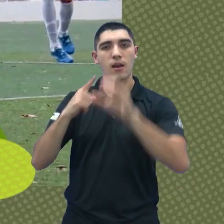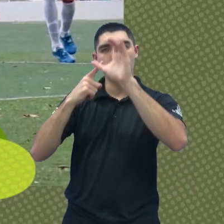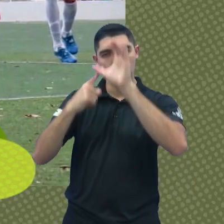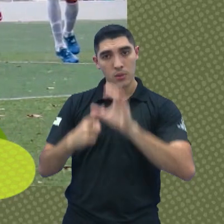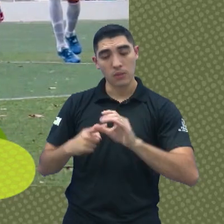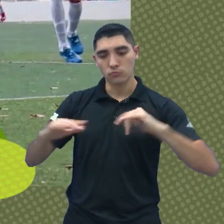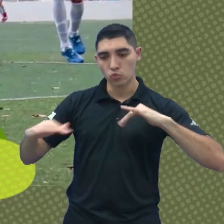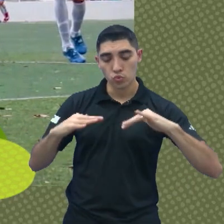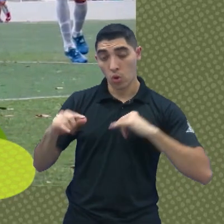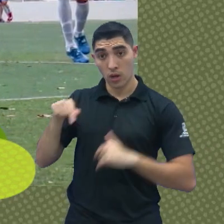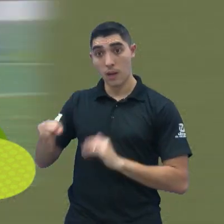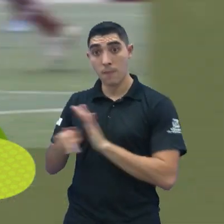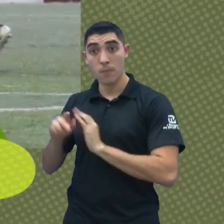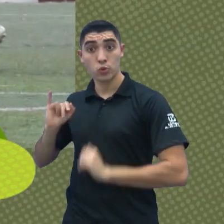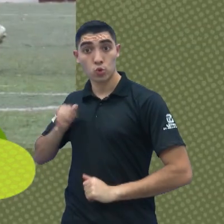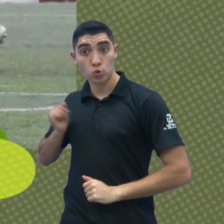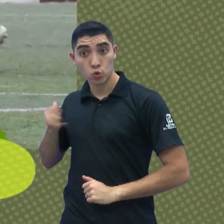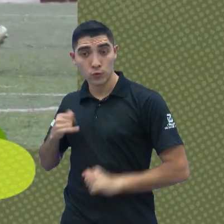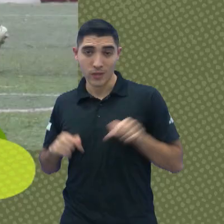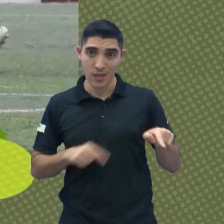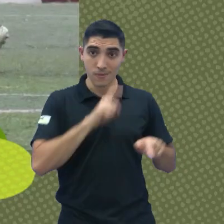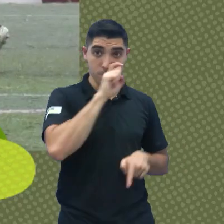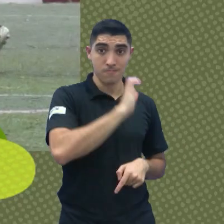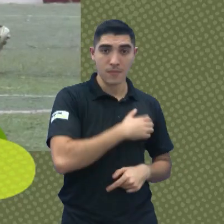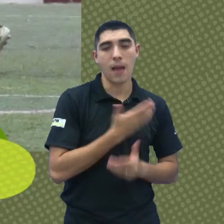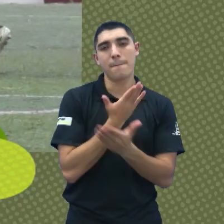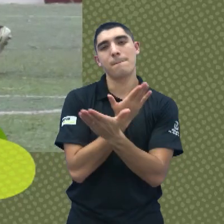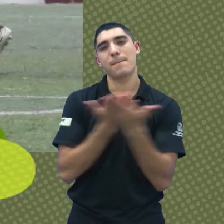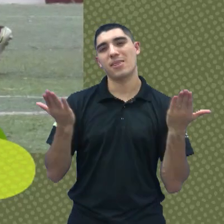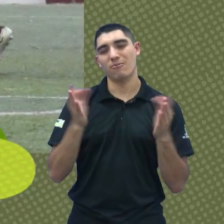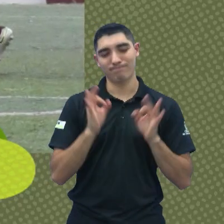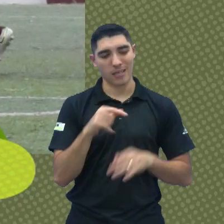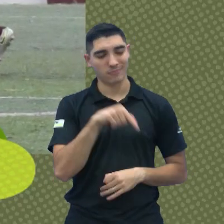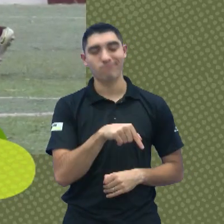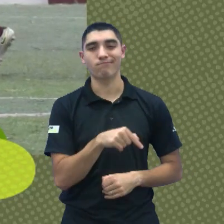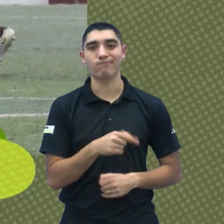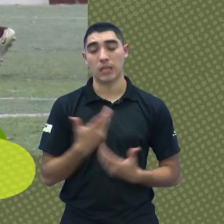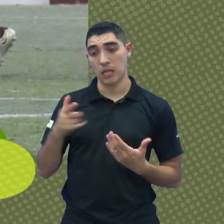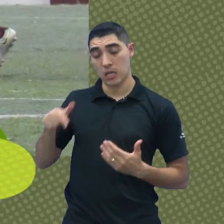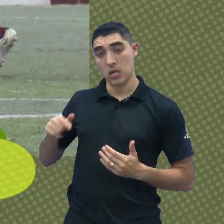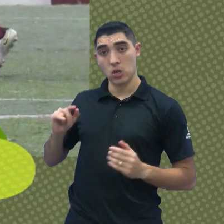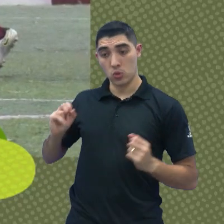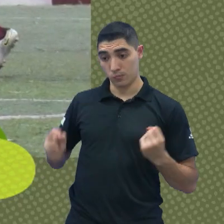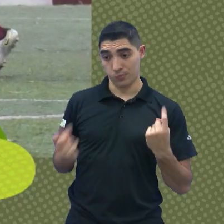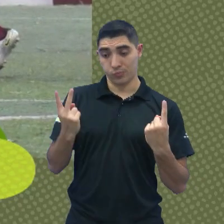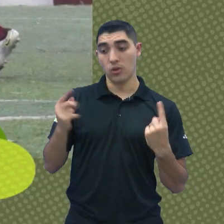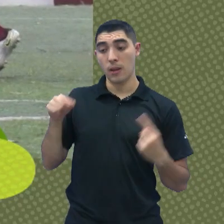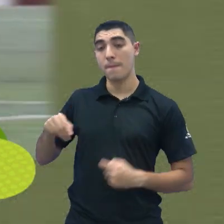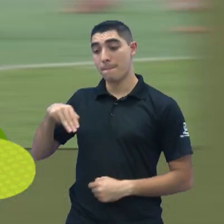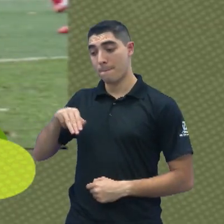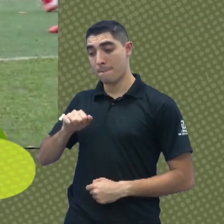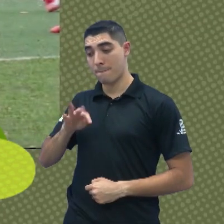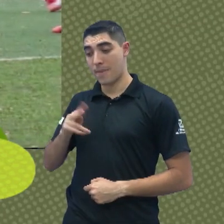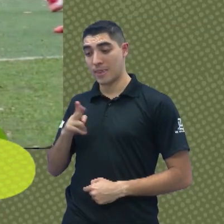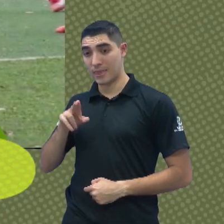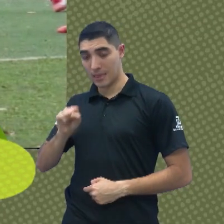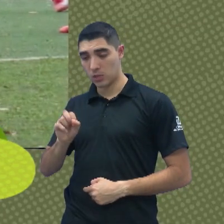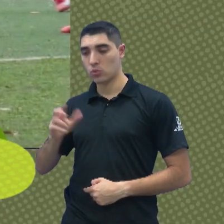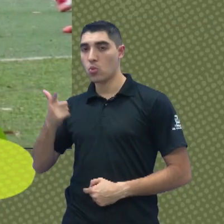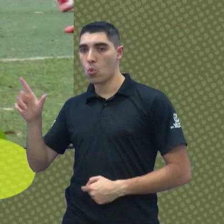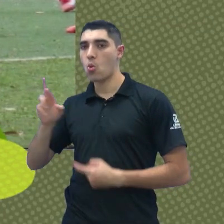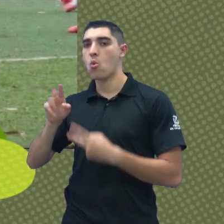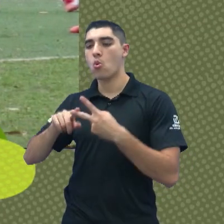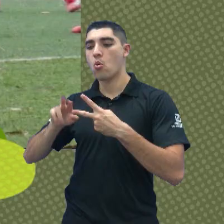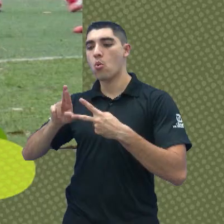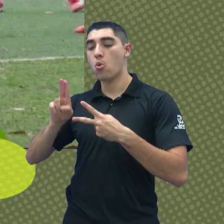o Juventus da Moca e foram derrotados por 2-1. Os gols do Juventus foram marcados por Matheus e Juan. O gol do São José foi anotado